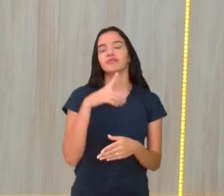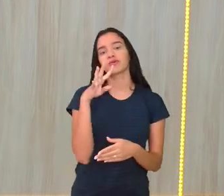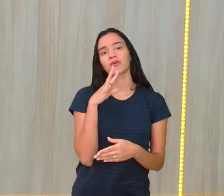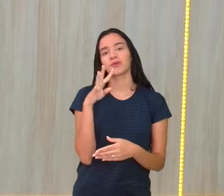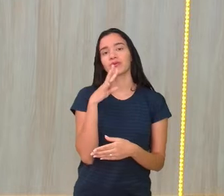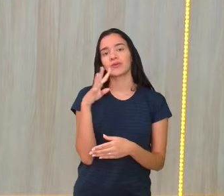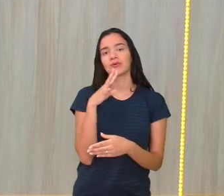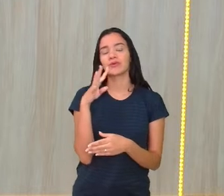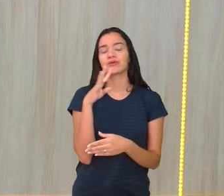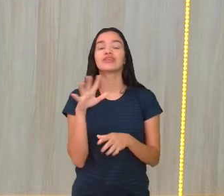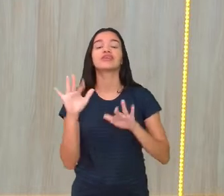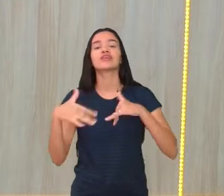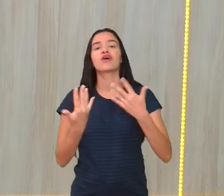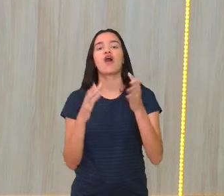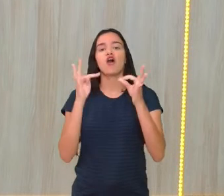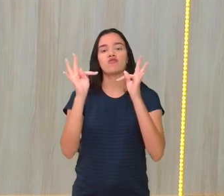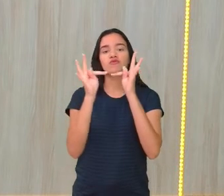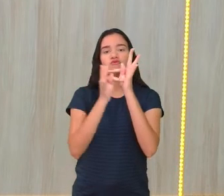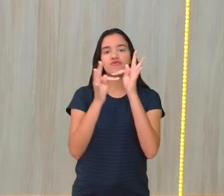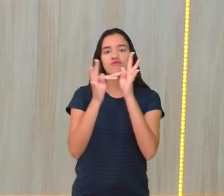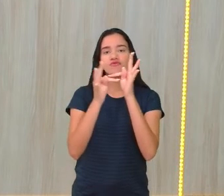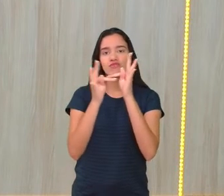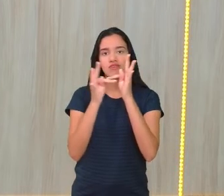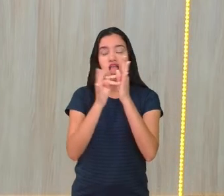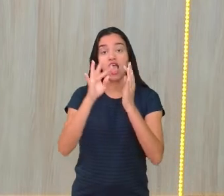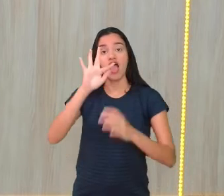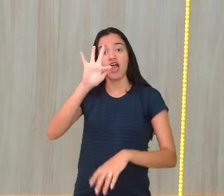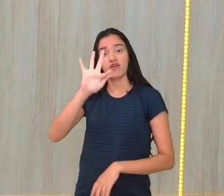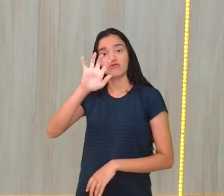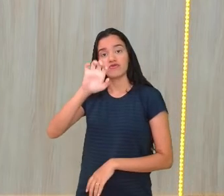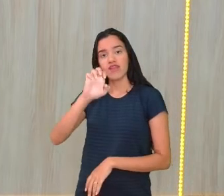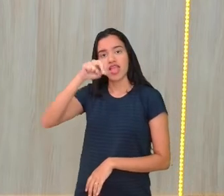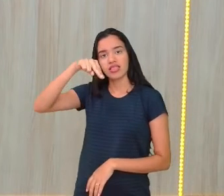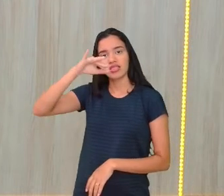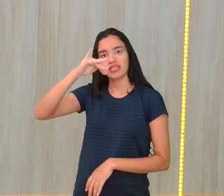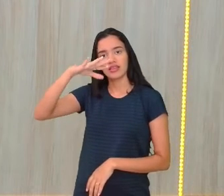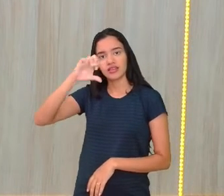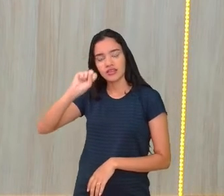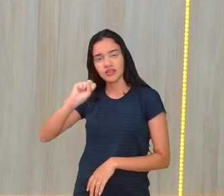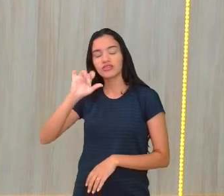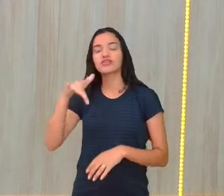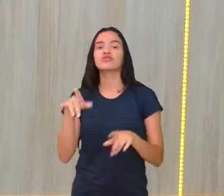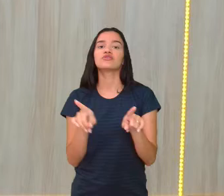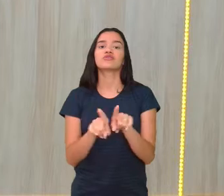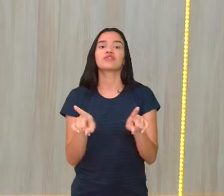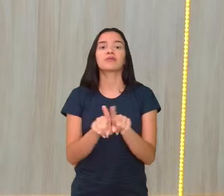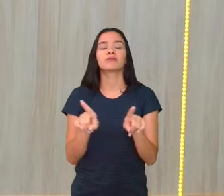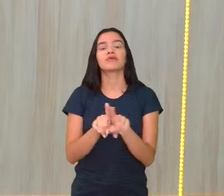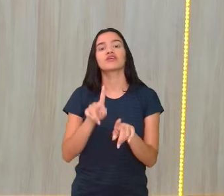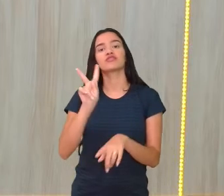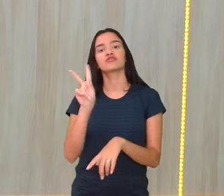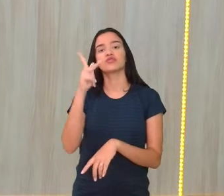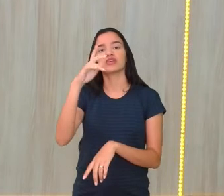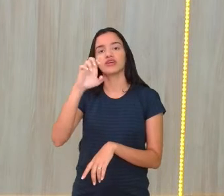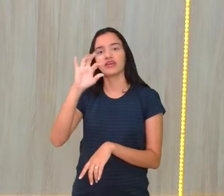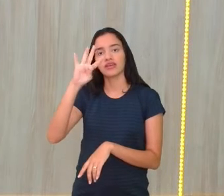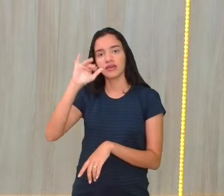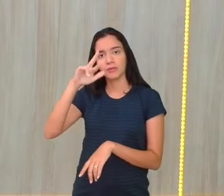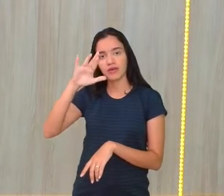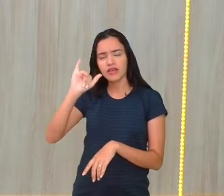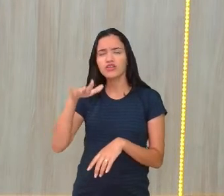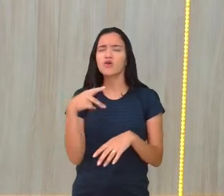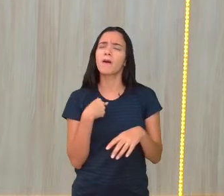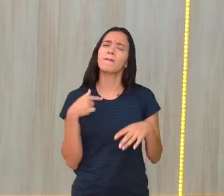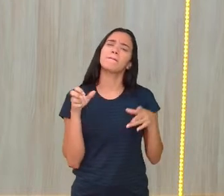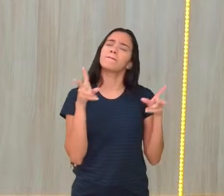respeito dos fenícios, dos persas e dos hebreus, né? Então, vamos começar observando